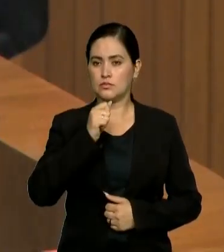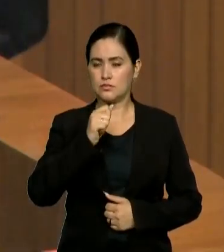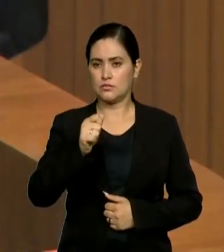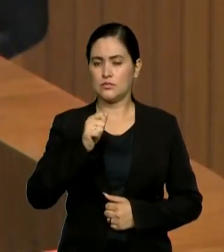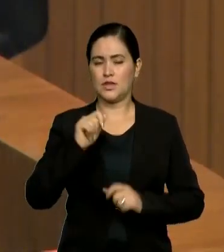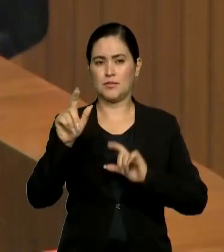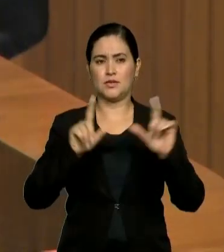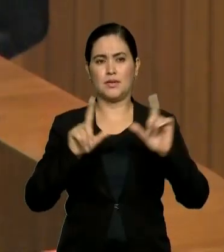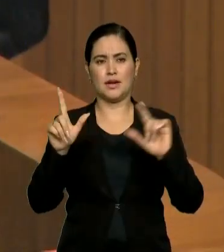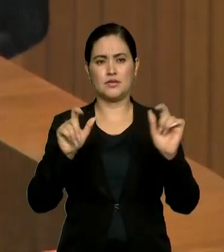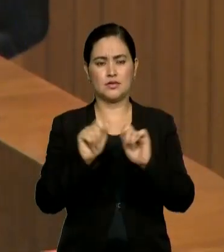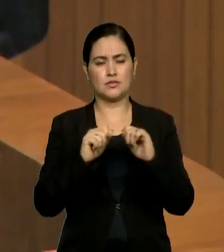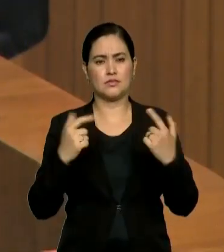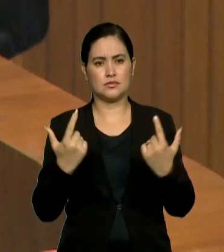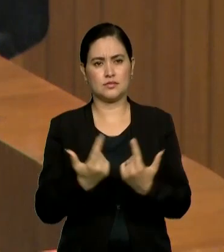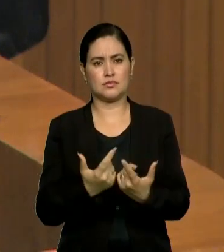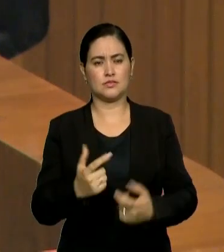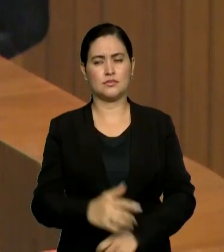Assembleia,